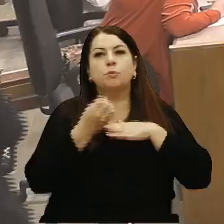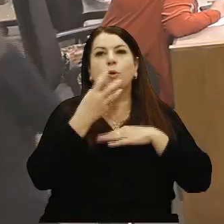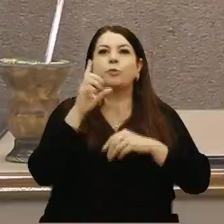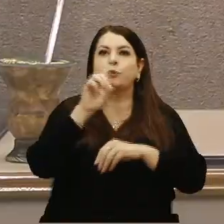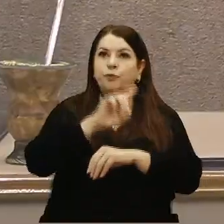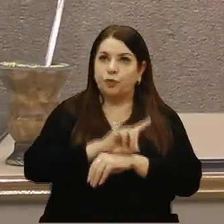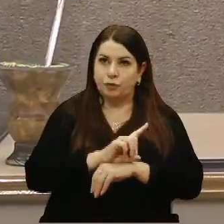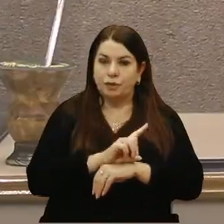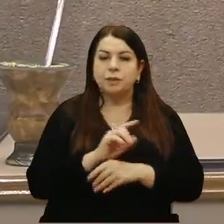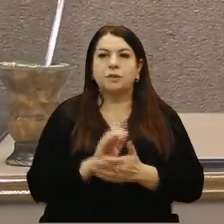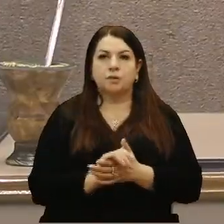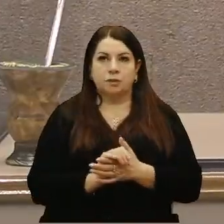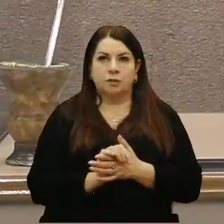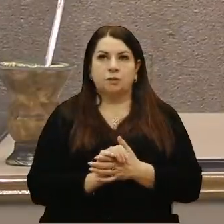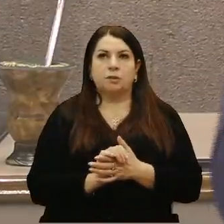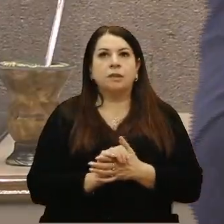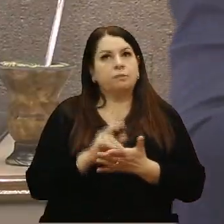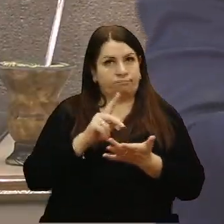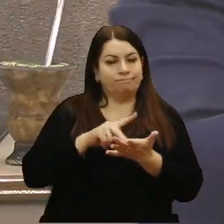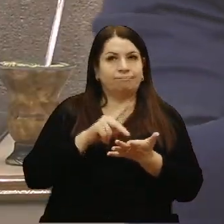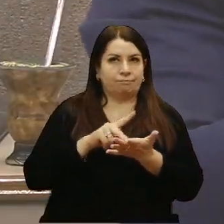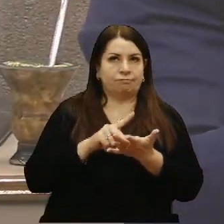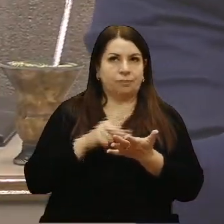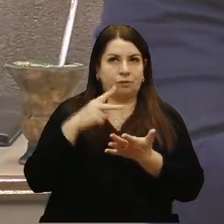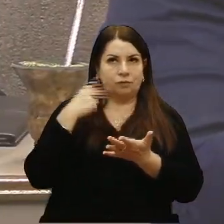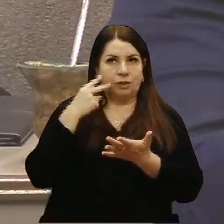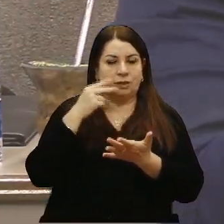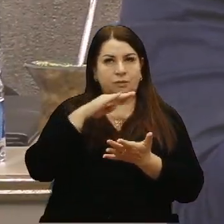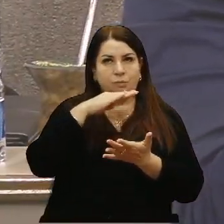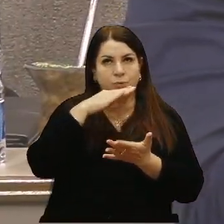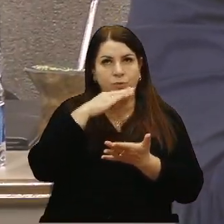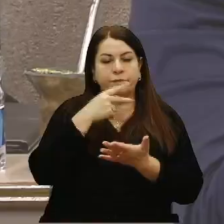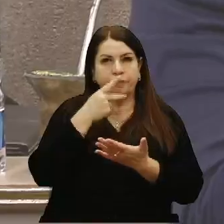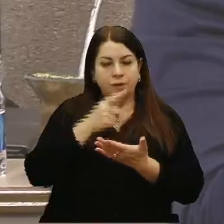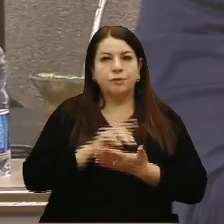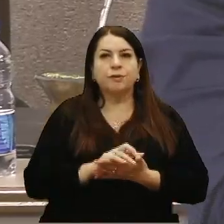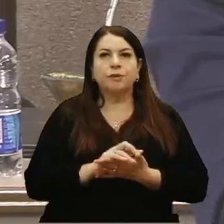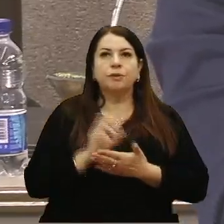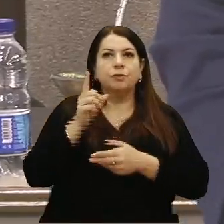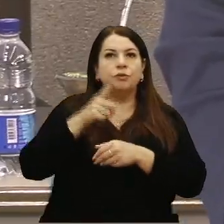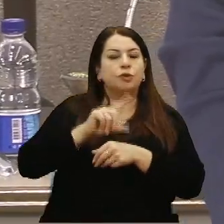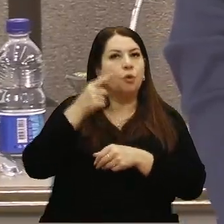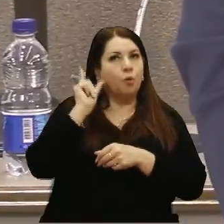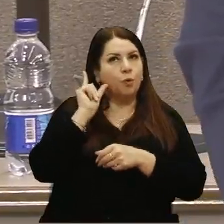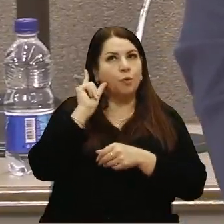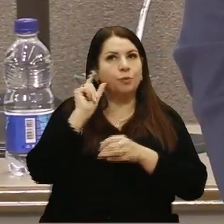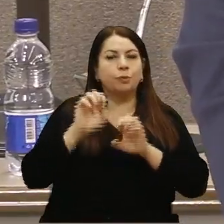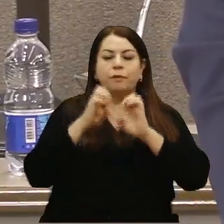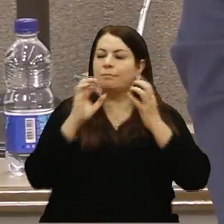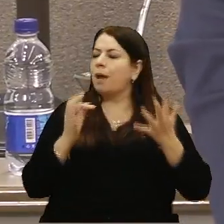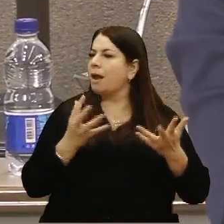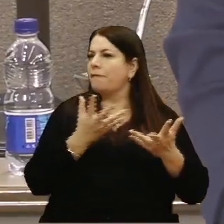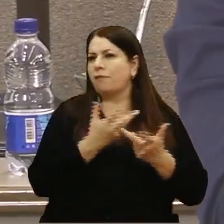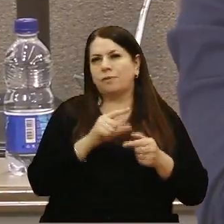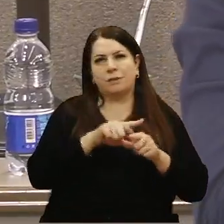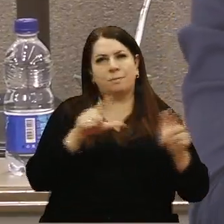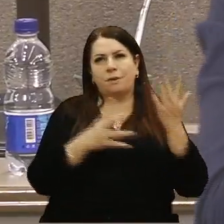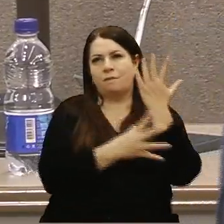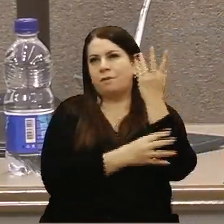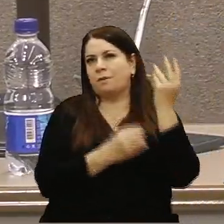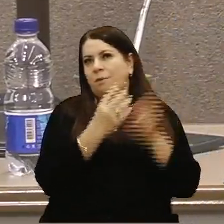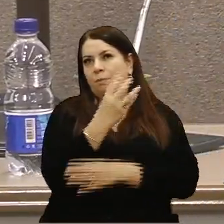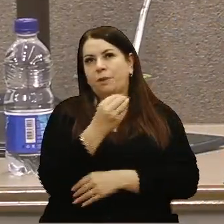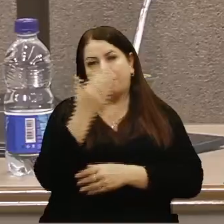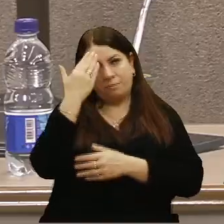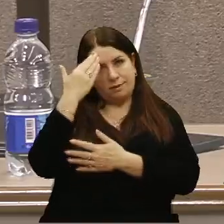dia. De fato, como o vereador Alexandre Bortoluz falou no dia de ontem, evento maravilhoso a Semana Farroupilha, obrigado